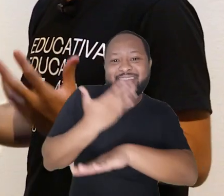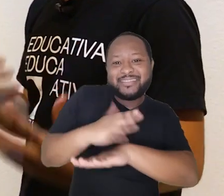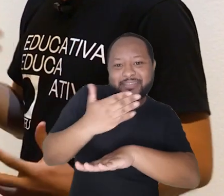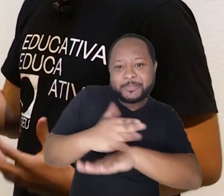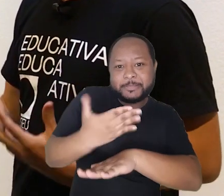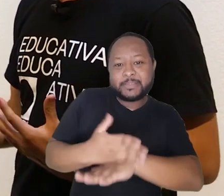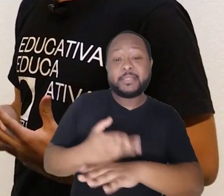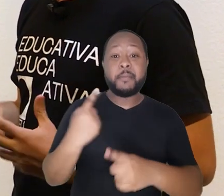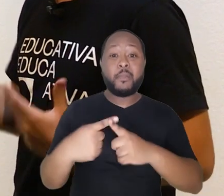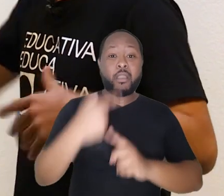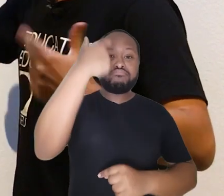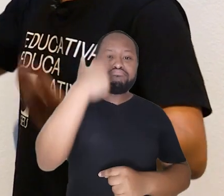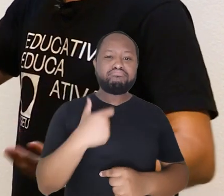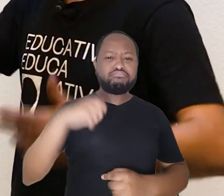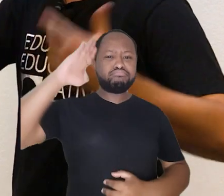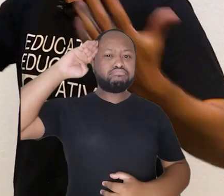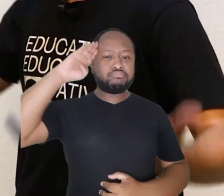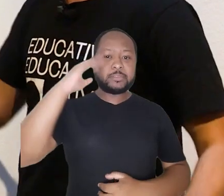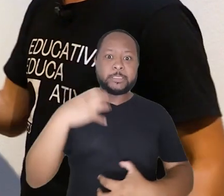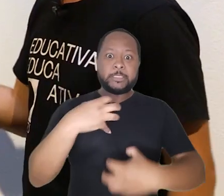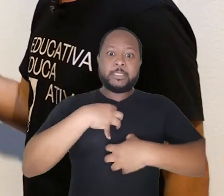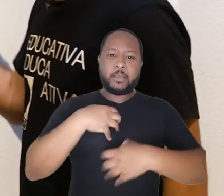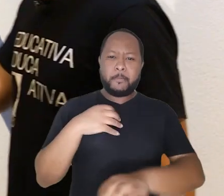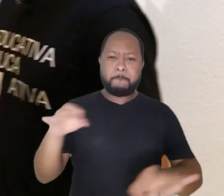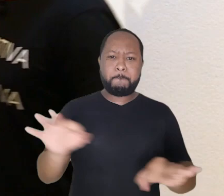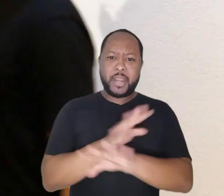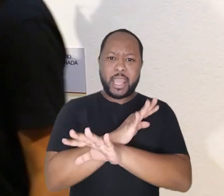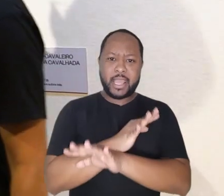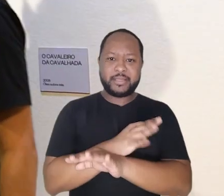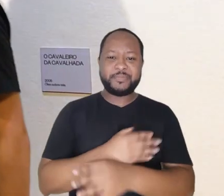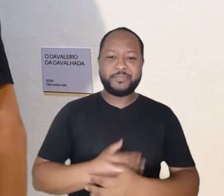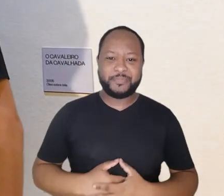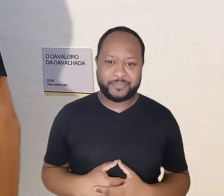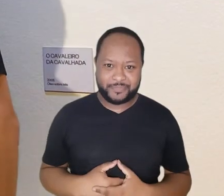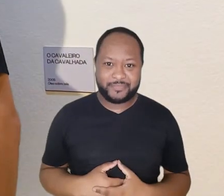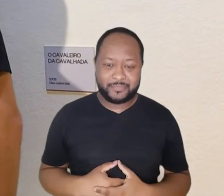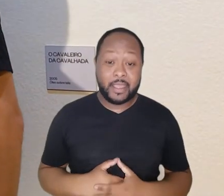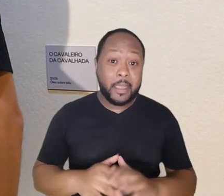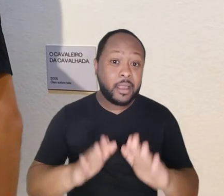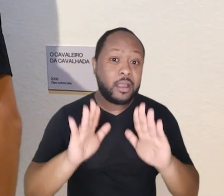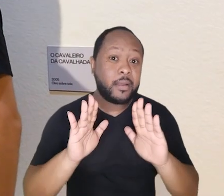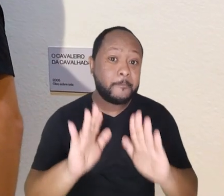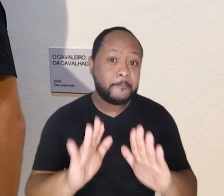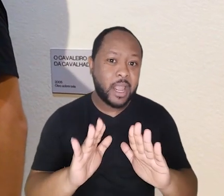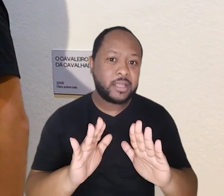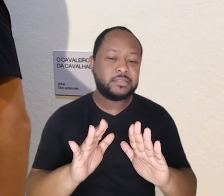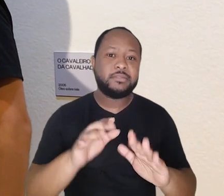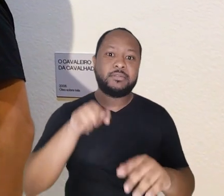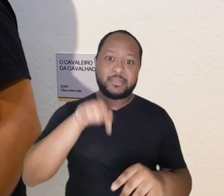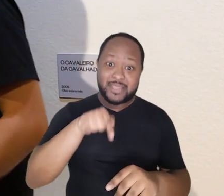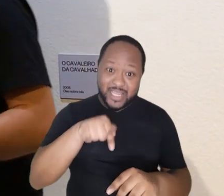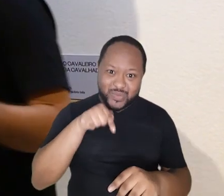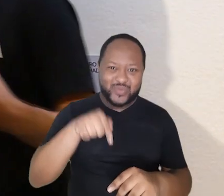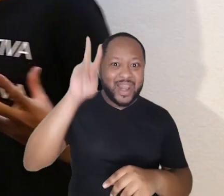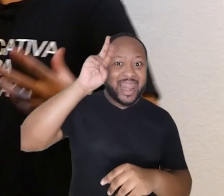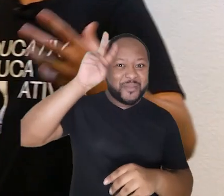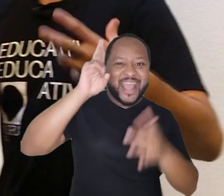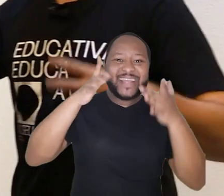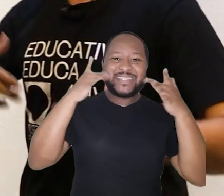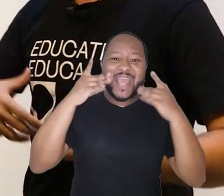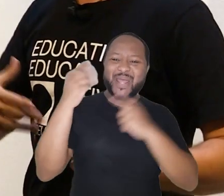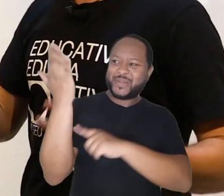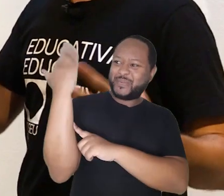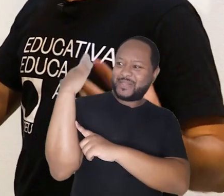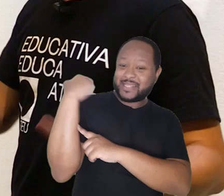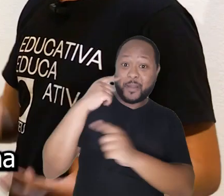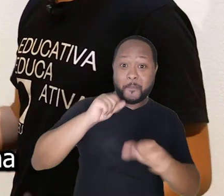eles se mantivessem aquecidos e preparados. Mas quando isso vai para um festejo contextualizado